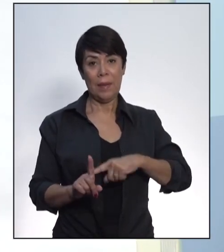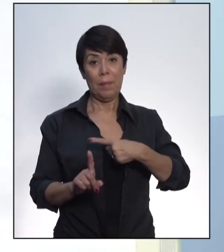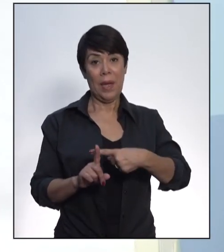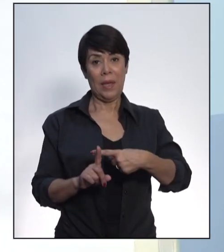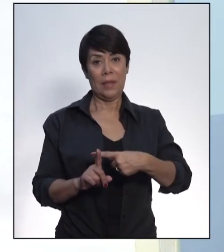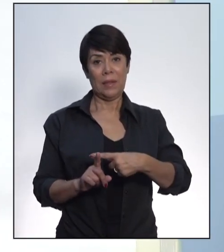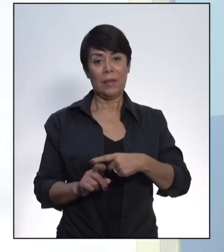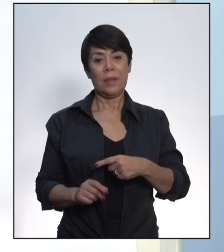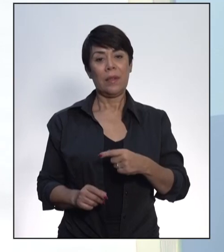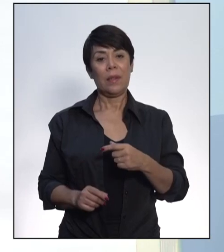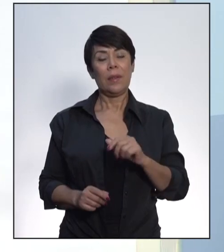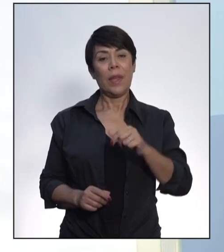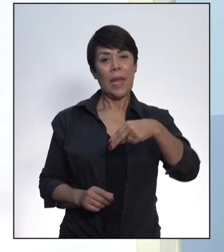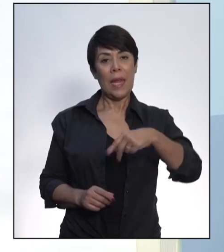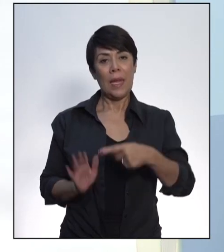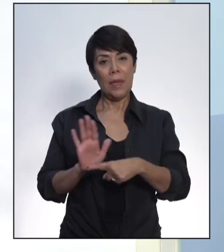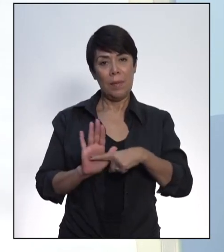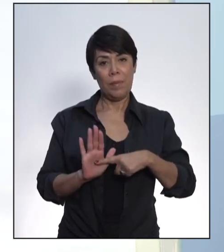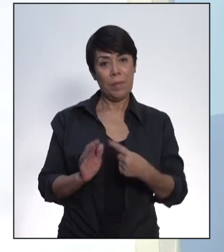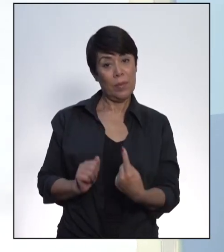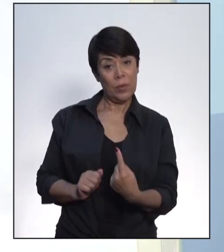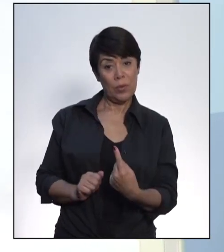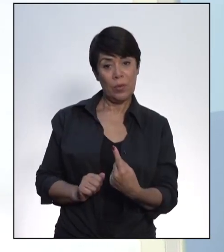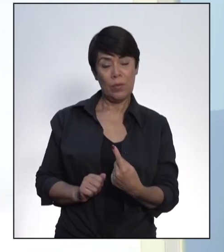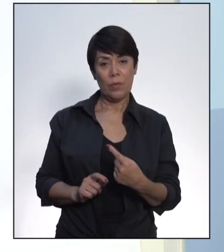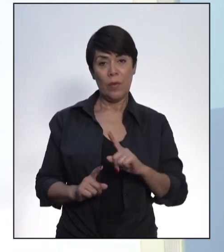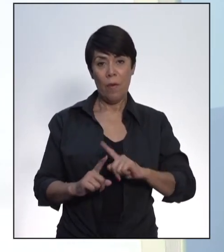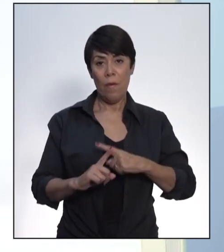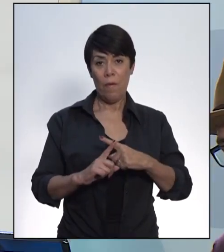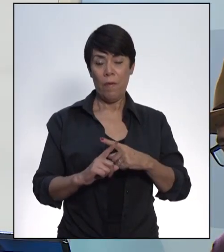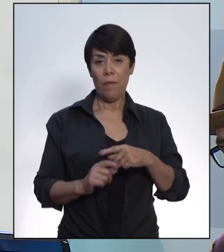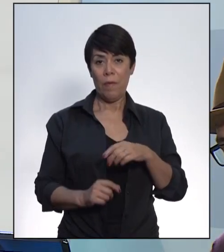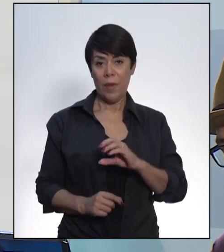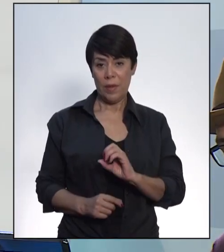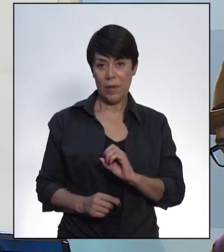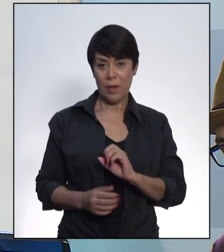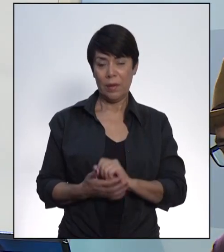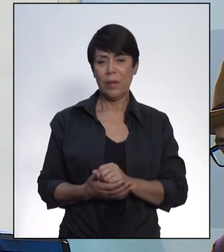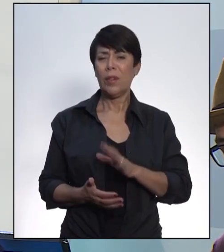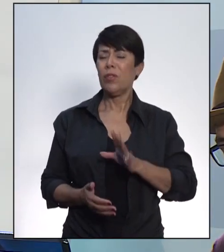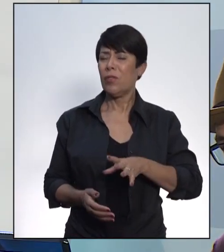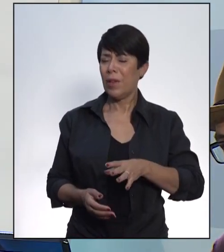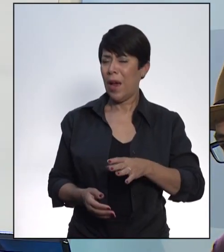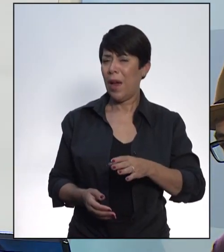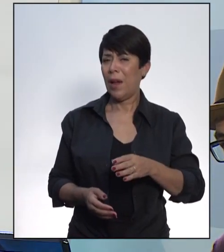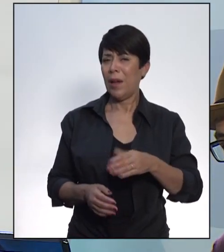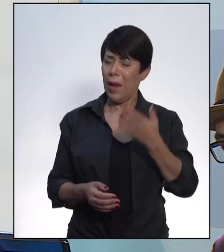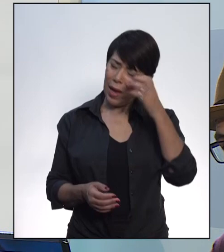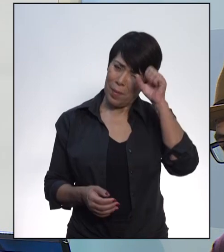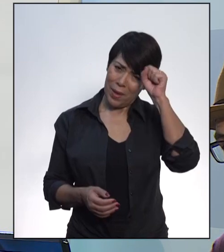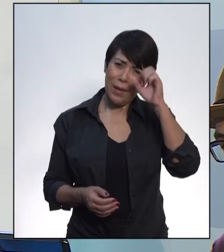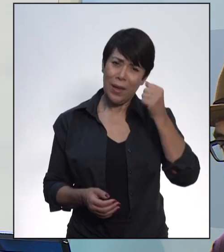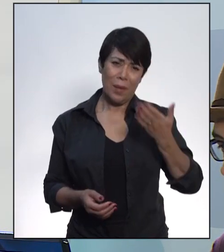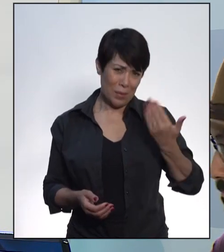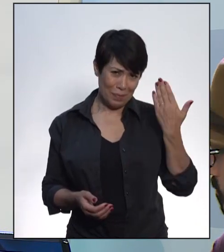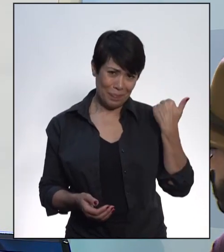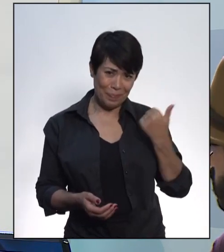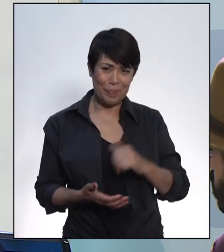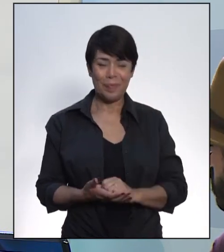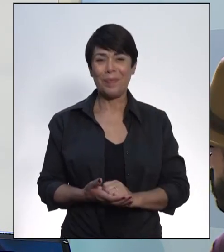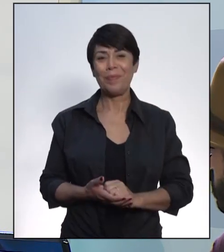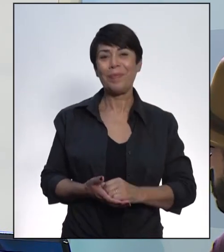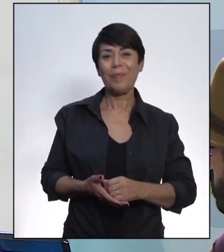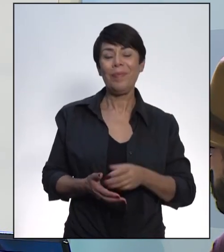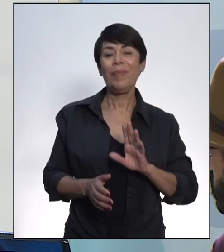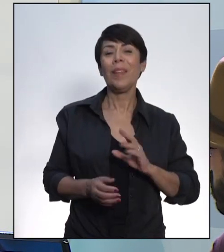mais N menos 1 vezes R. Nós já tínhamos visto isso na aula passada, né, senhores? Na aula passada, nós